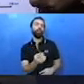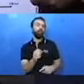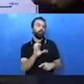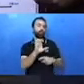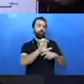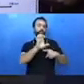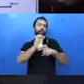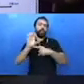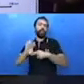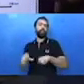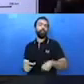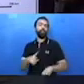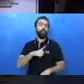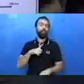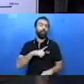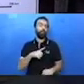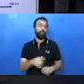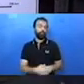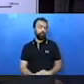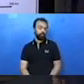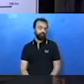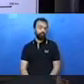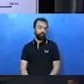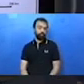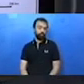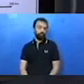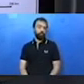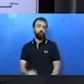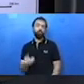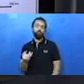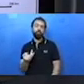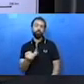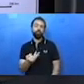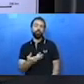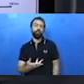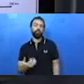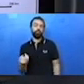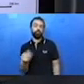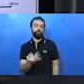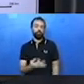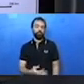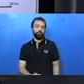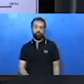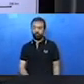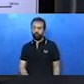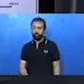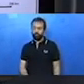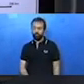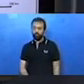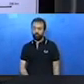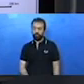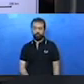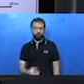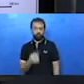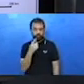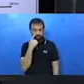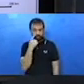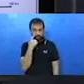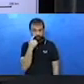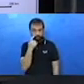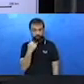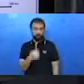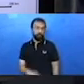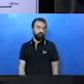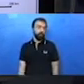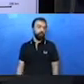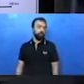mais uma vez, nós temos que contar e a gente começa a marcar todos os estados que nós temos no